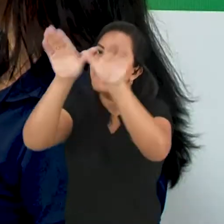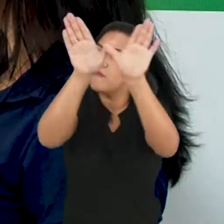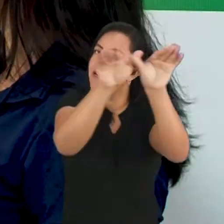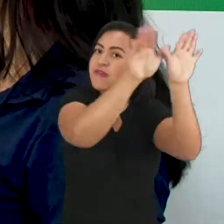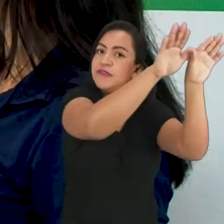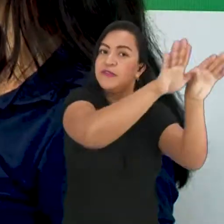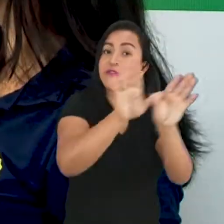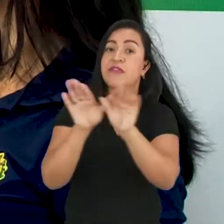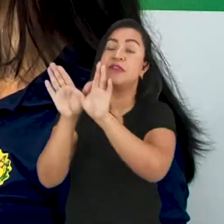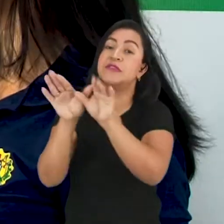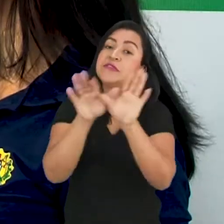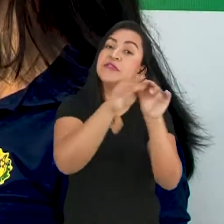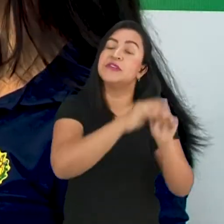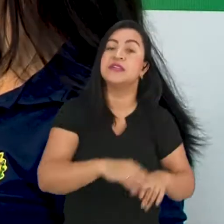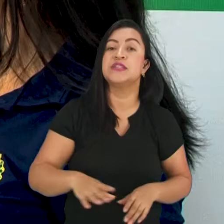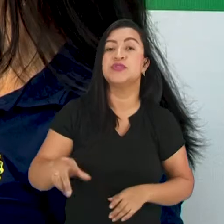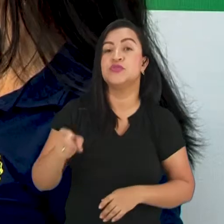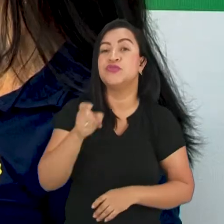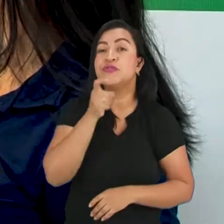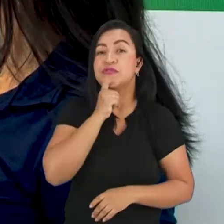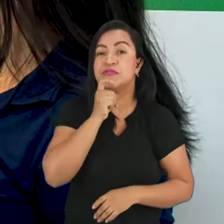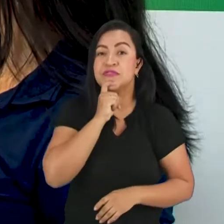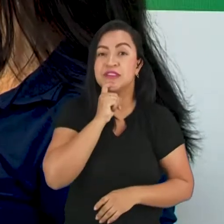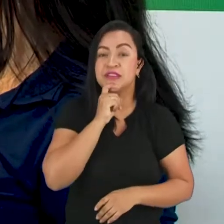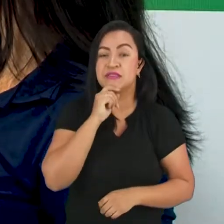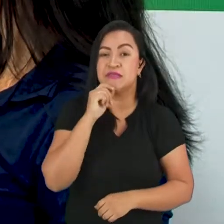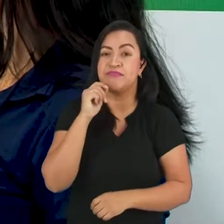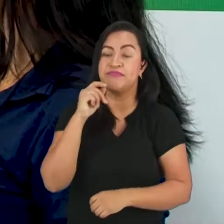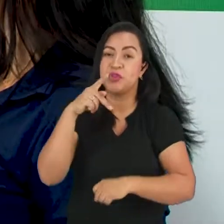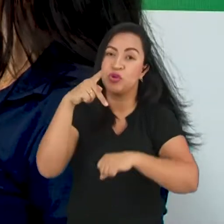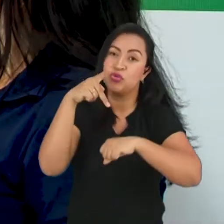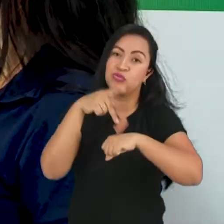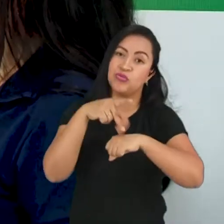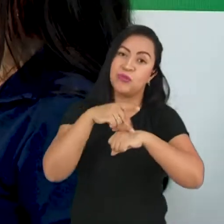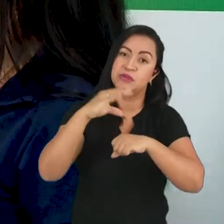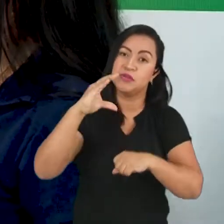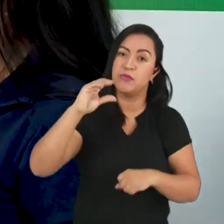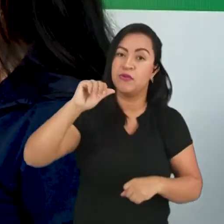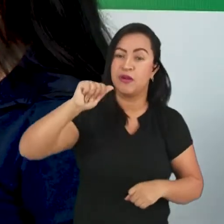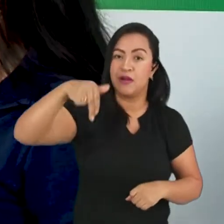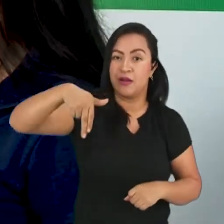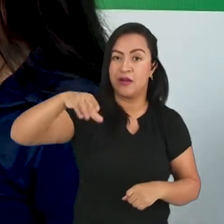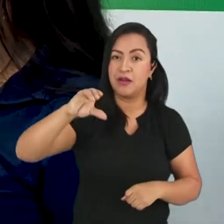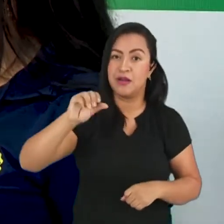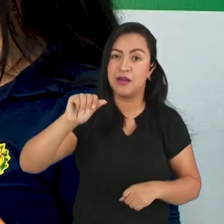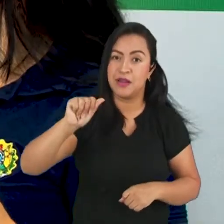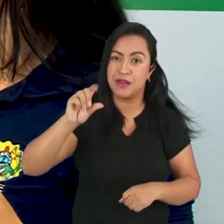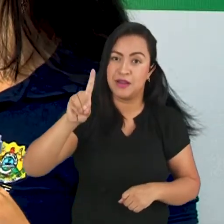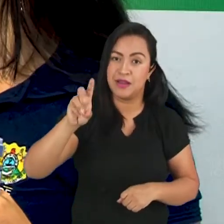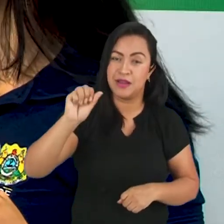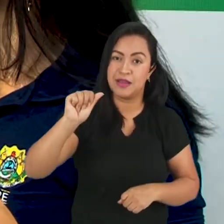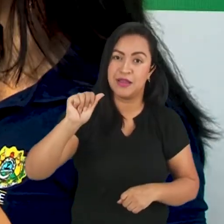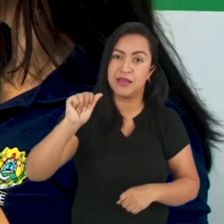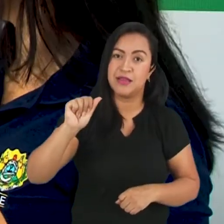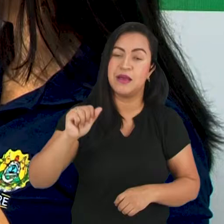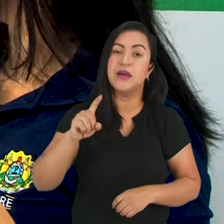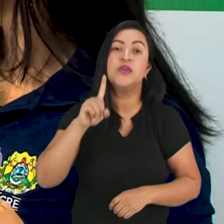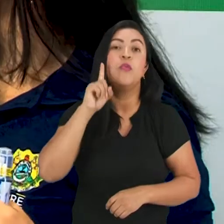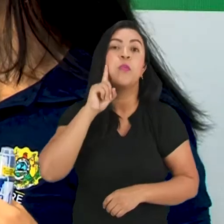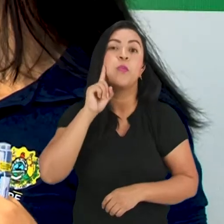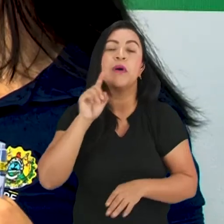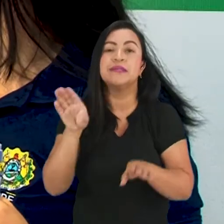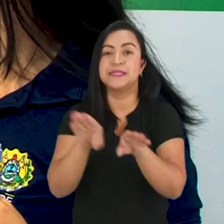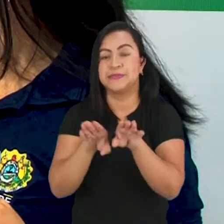falta de alimentos durante o inverno, em países como o Canadá e Estados Unidos, ao que a gente viu lá. Olha só a pergunta